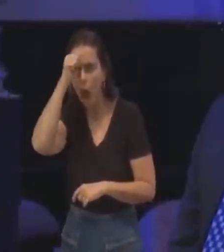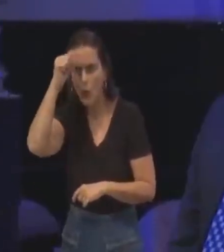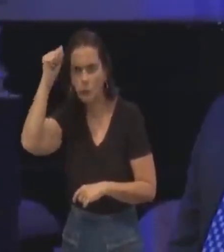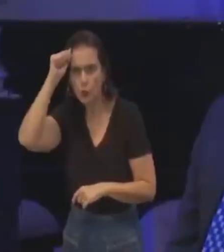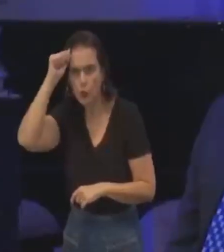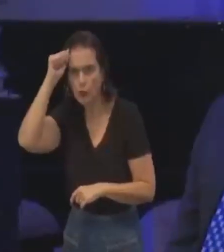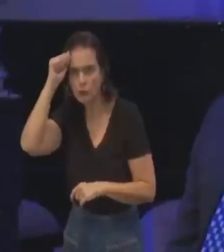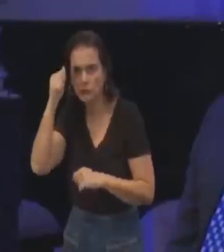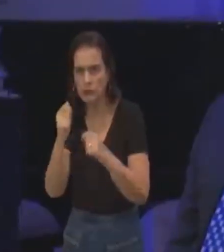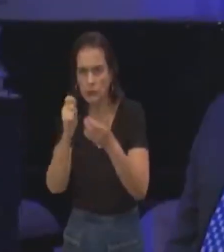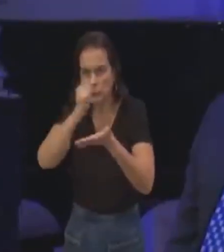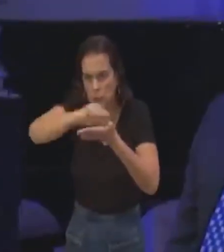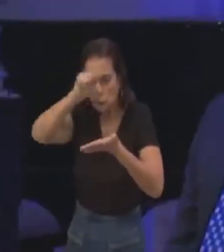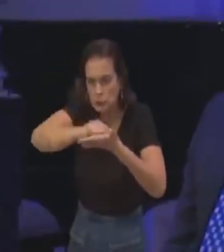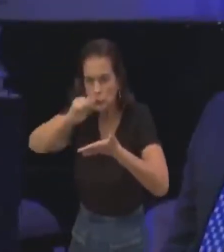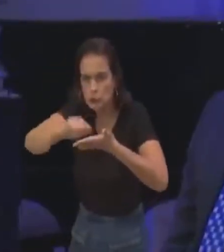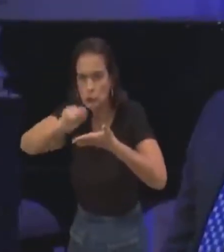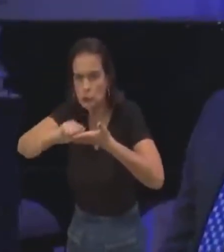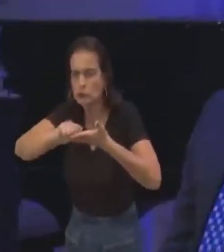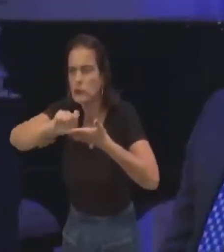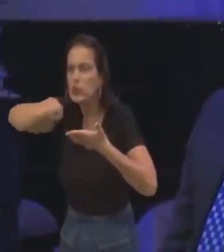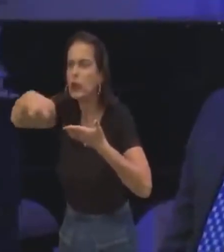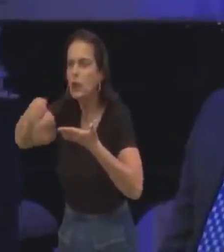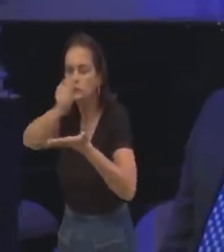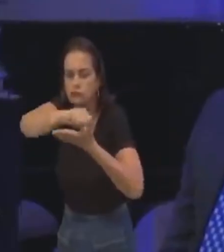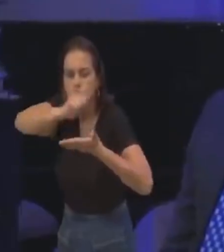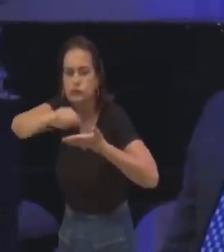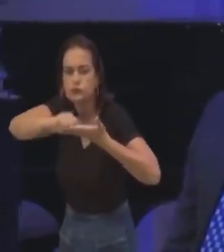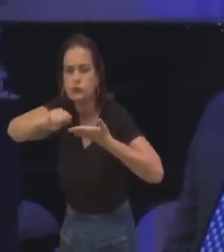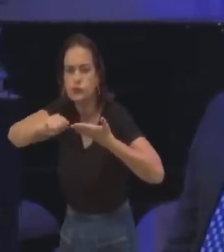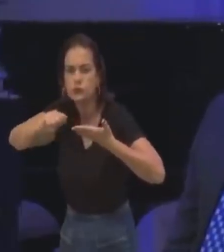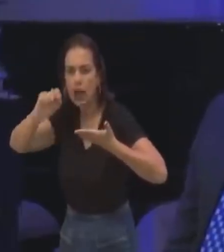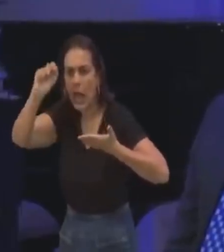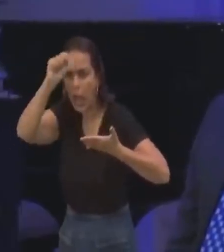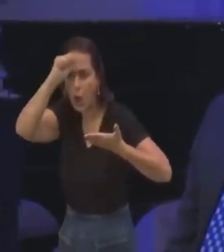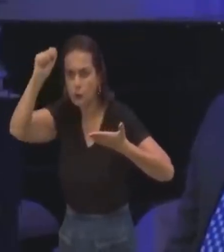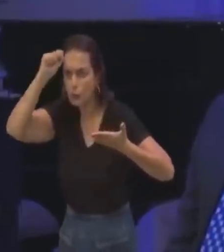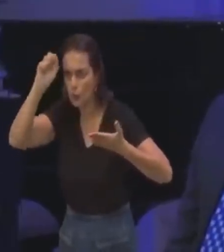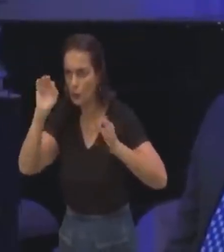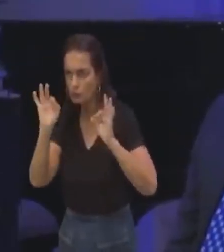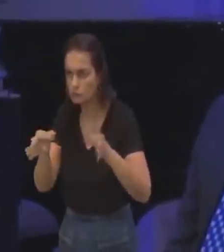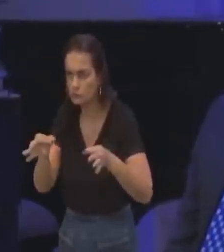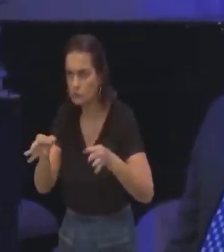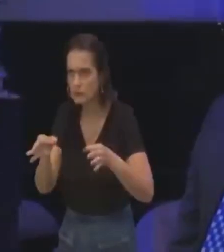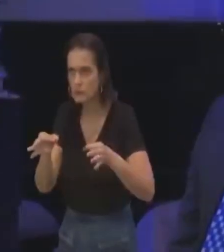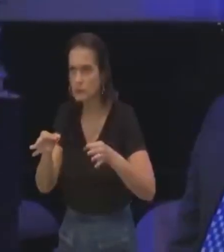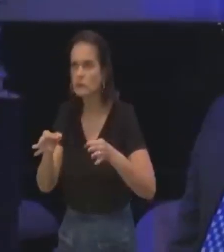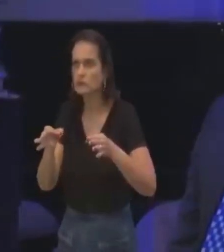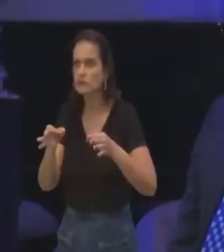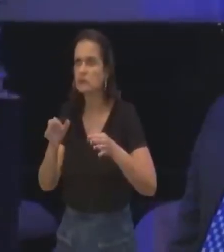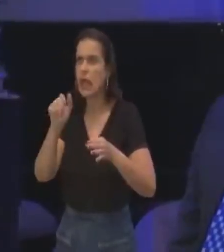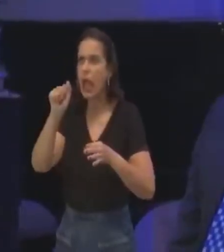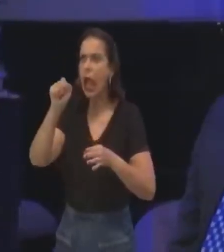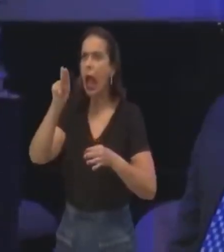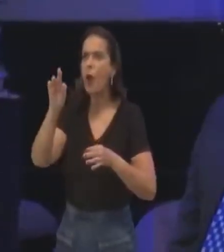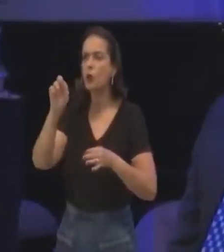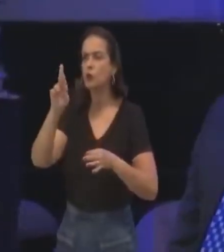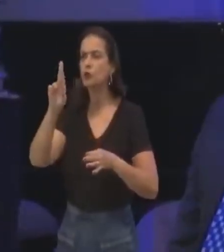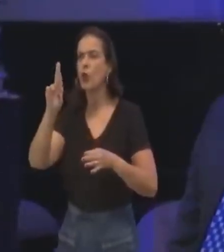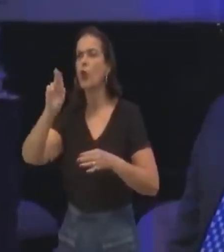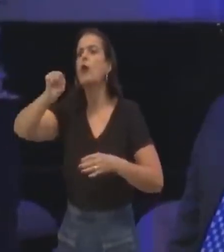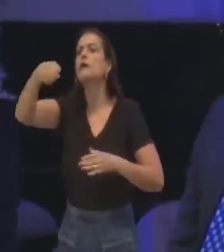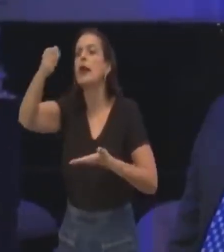usados por Deus. O Espírito Santo soprou, o Espírito Santo falou, o Espírito Santo agiu nessas mentes, o Espírito